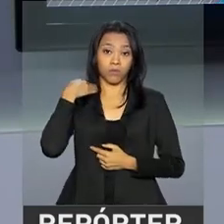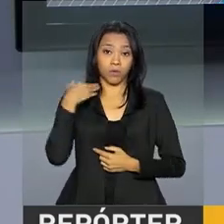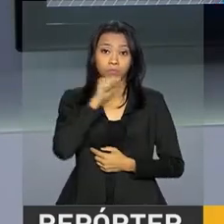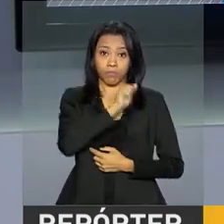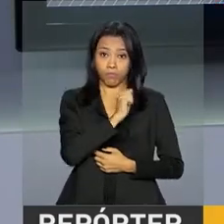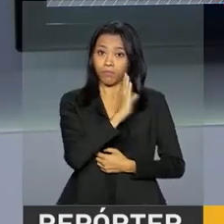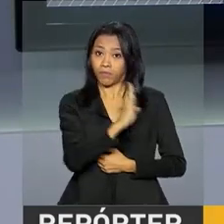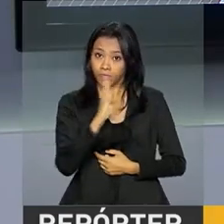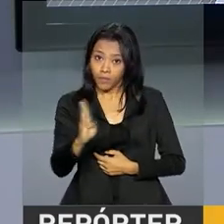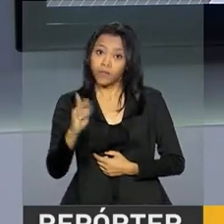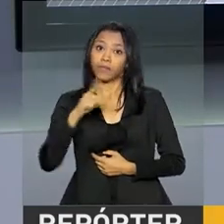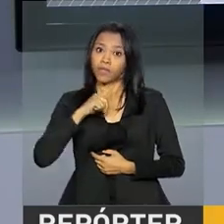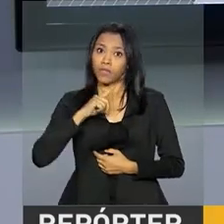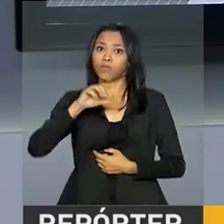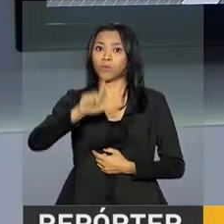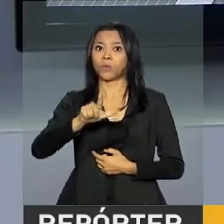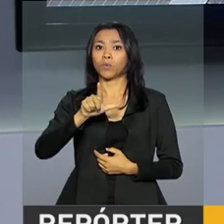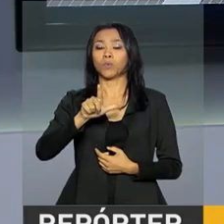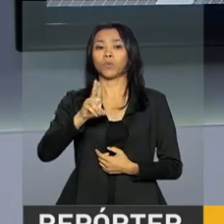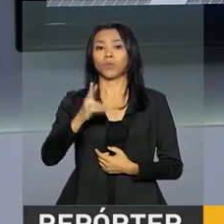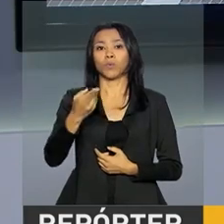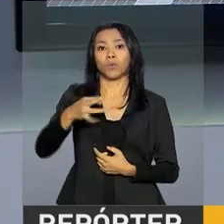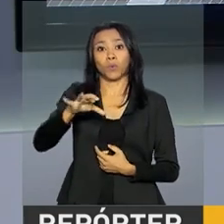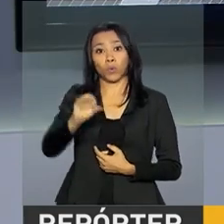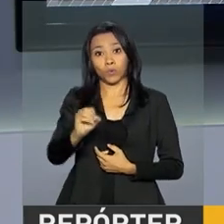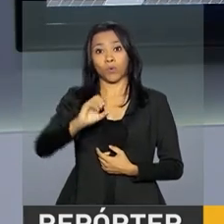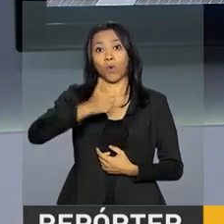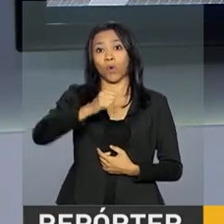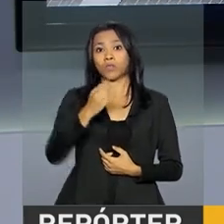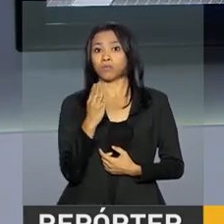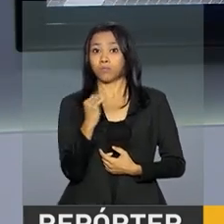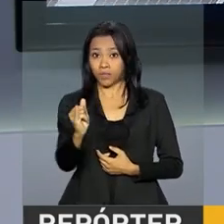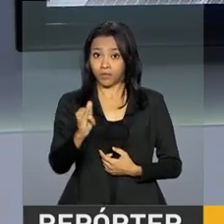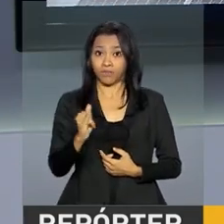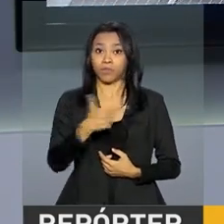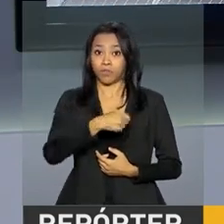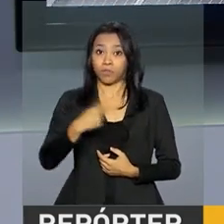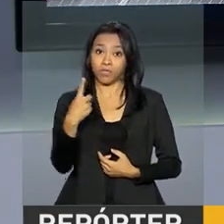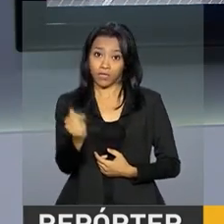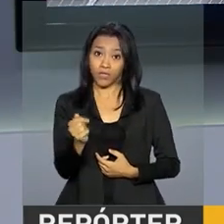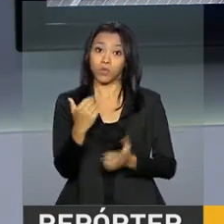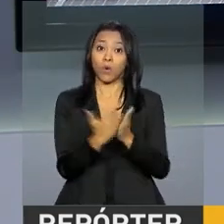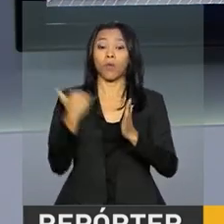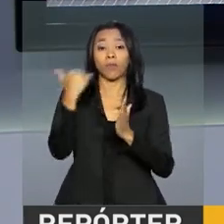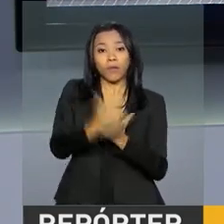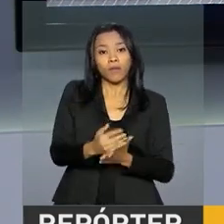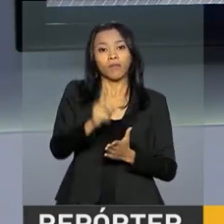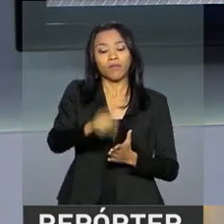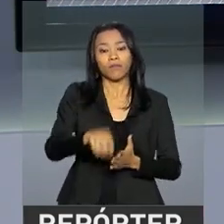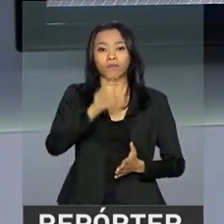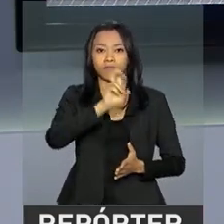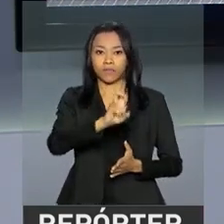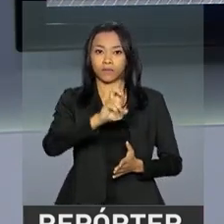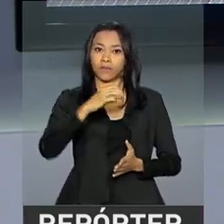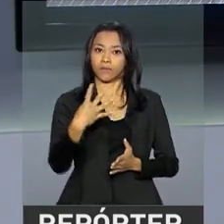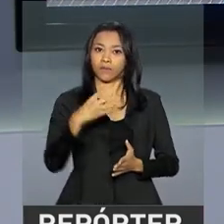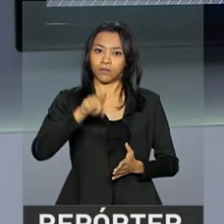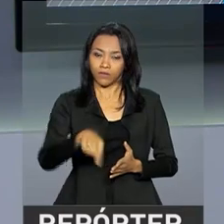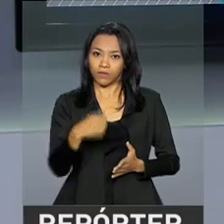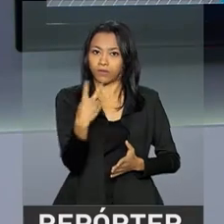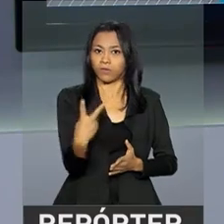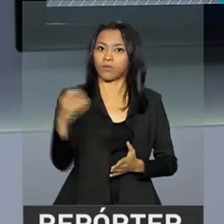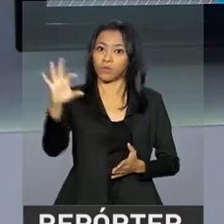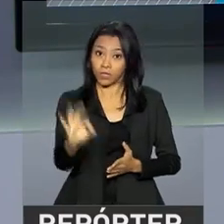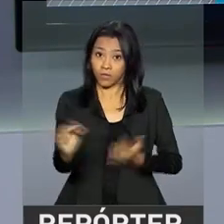11 bilhões de reais em 2017 resultado foi divulgado hoje o aumento é de 54,2 por cento em comparação